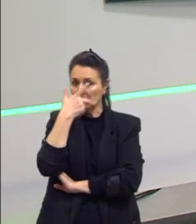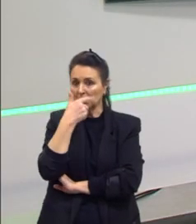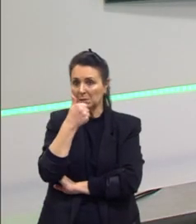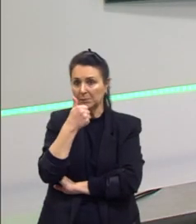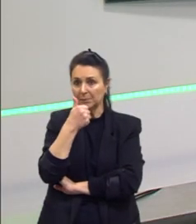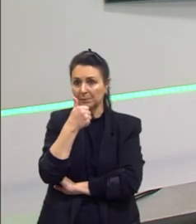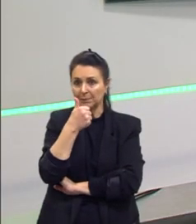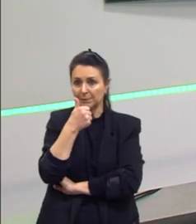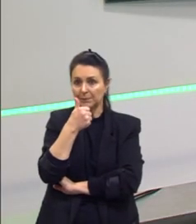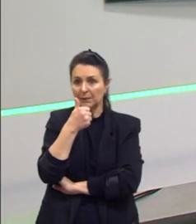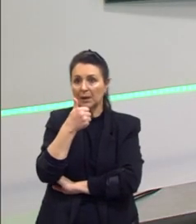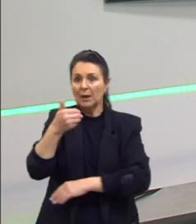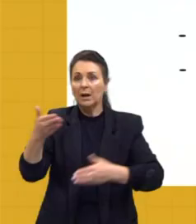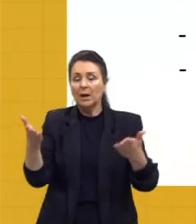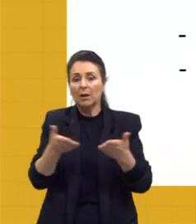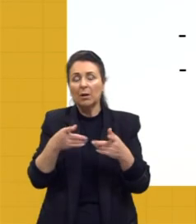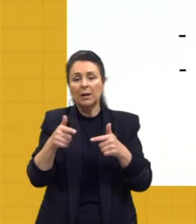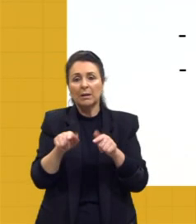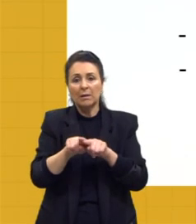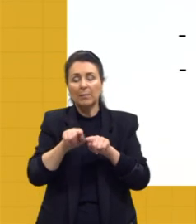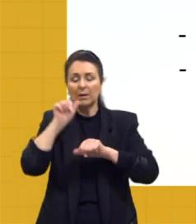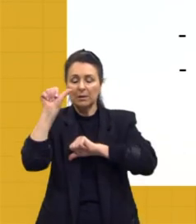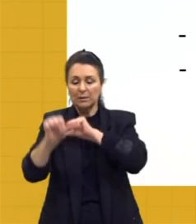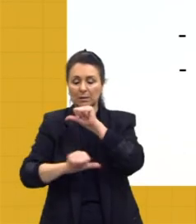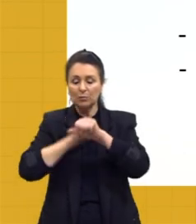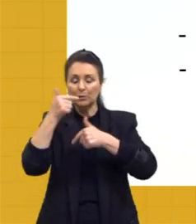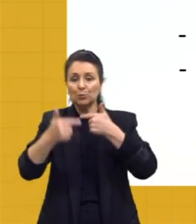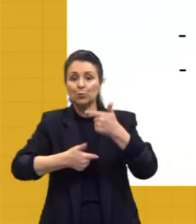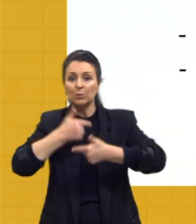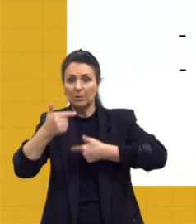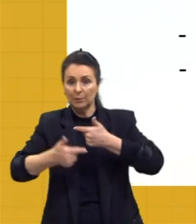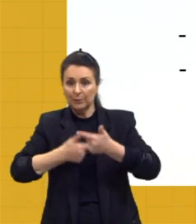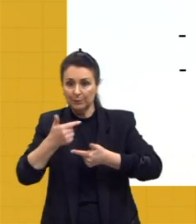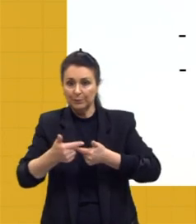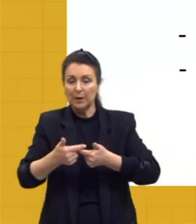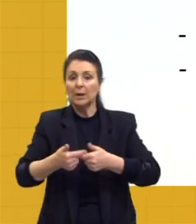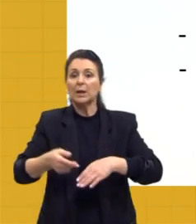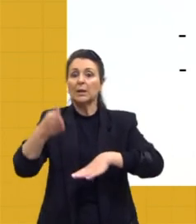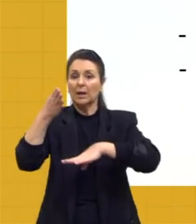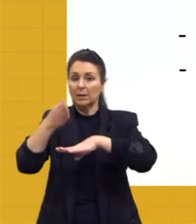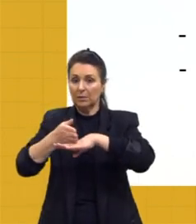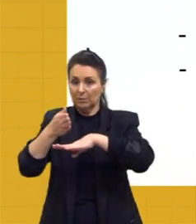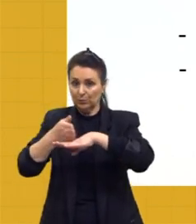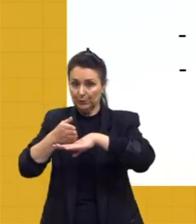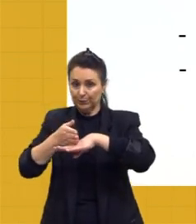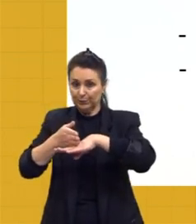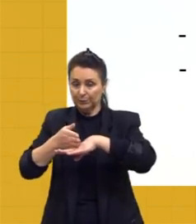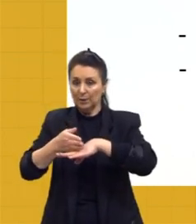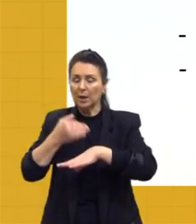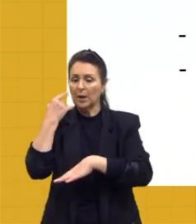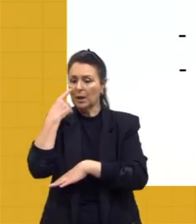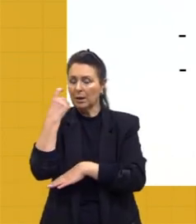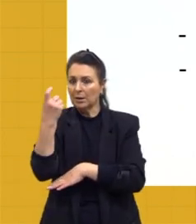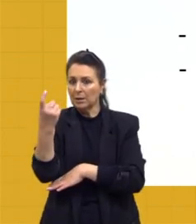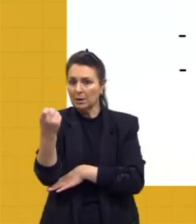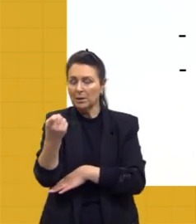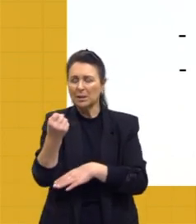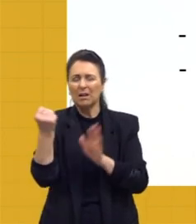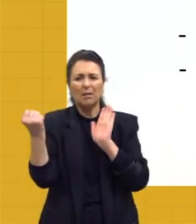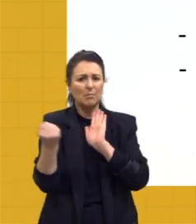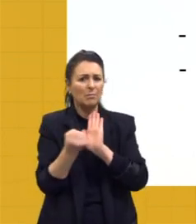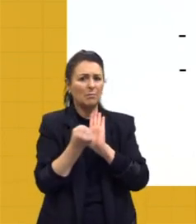ó e aqui a gente vai falar também sobre as transformações no trabalho na idade moderna e interessante que a idade moderna